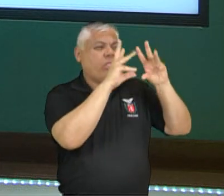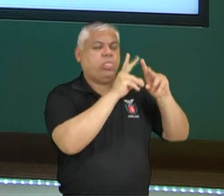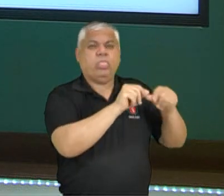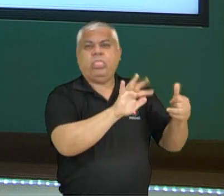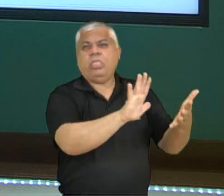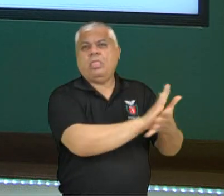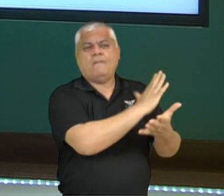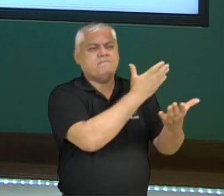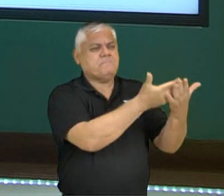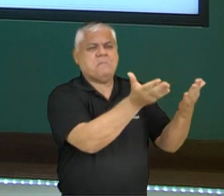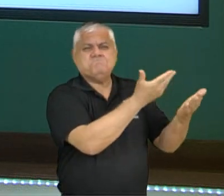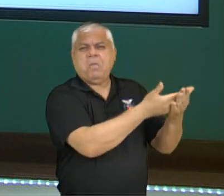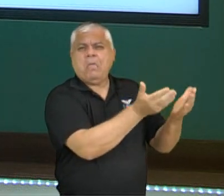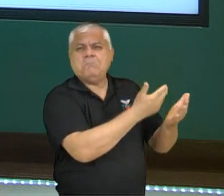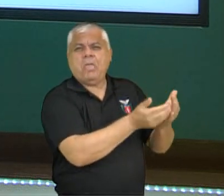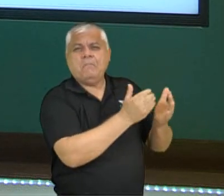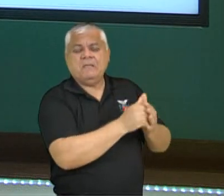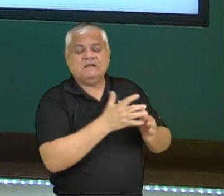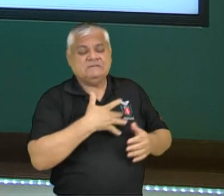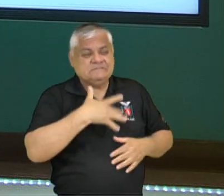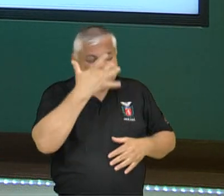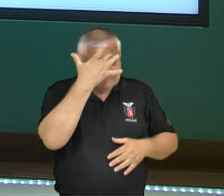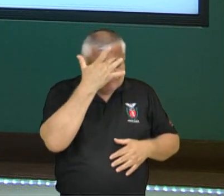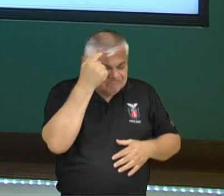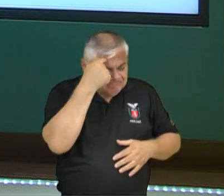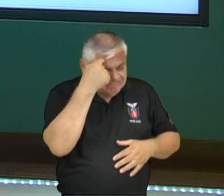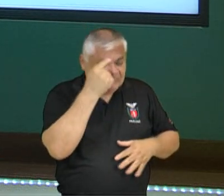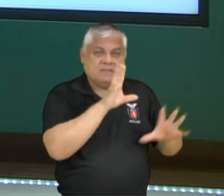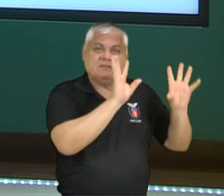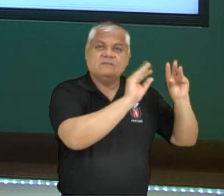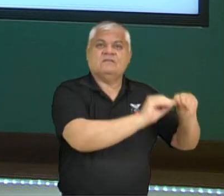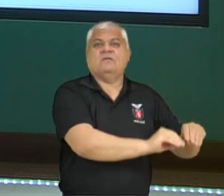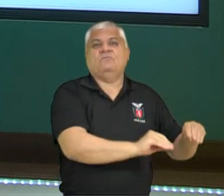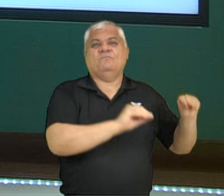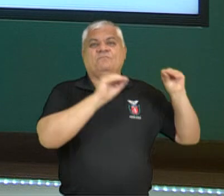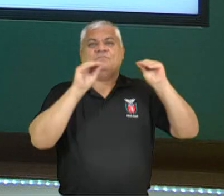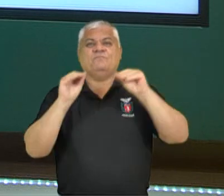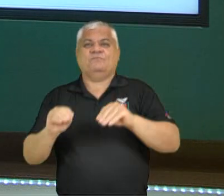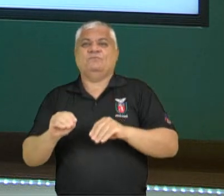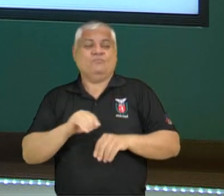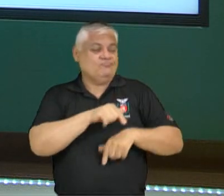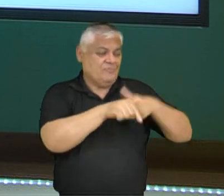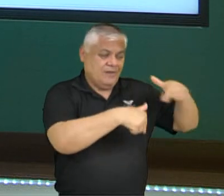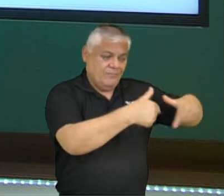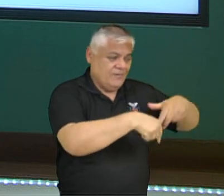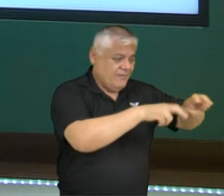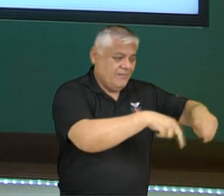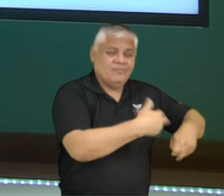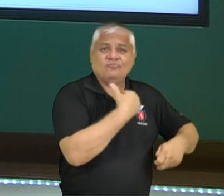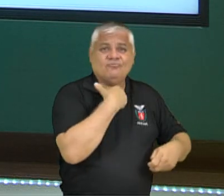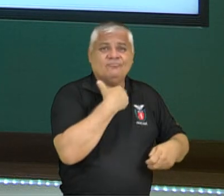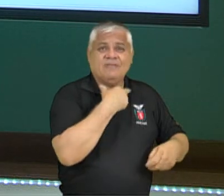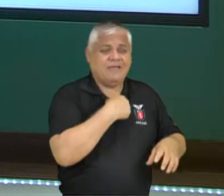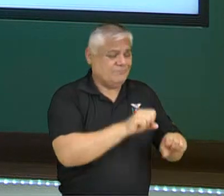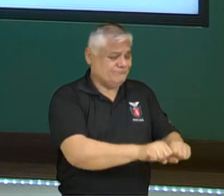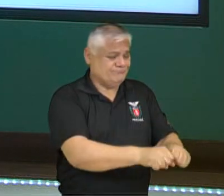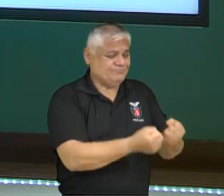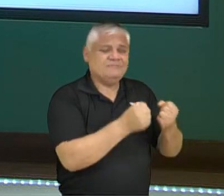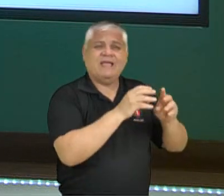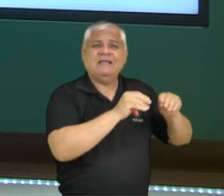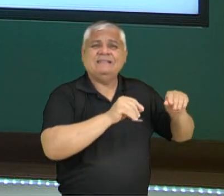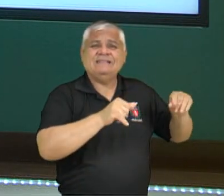estado do Paraná, deslocando essa população que não encontrava mais trabalho na agricultura para os grandes centros